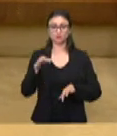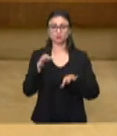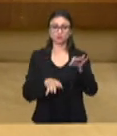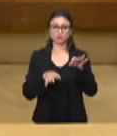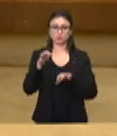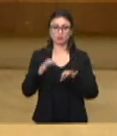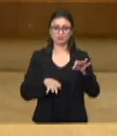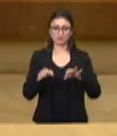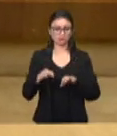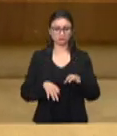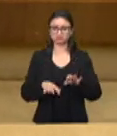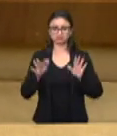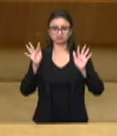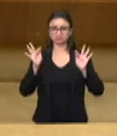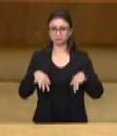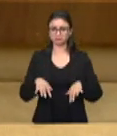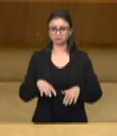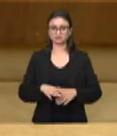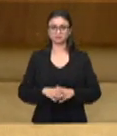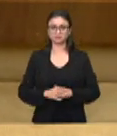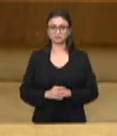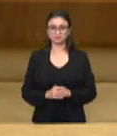Julgamento encerrado.